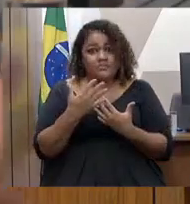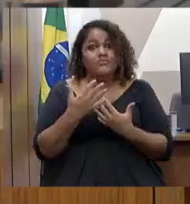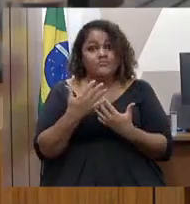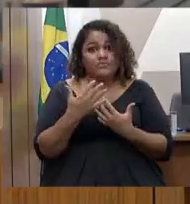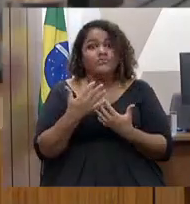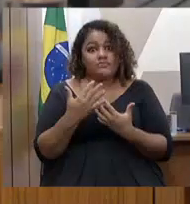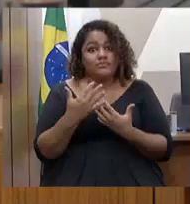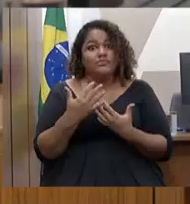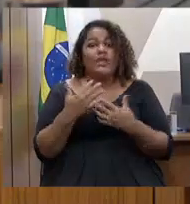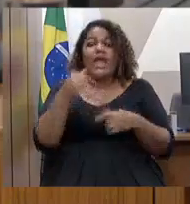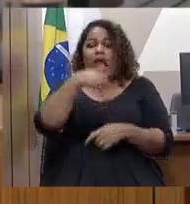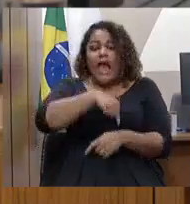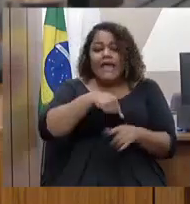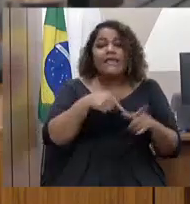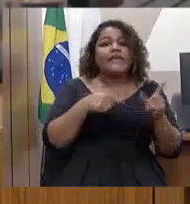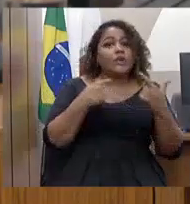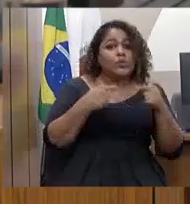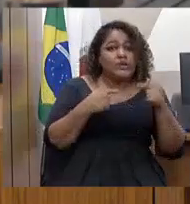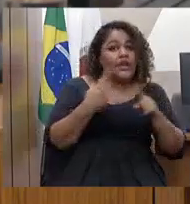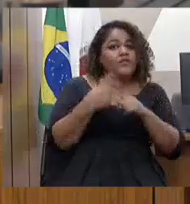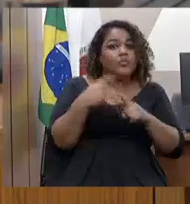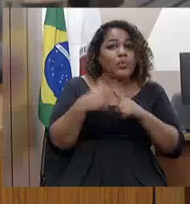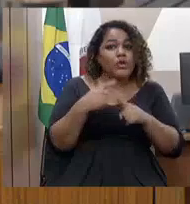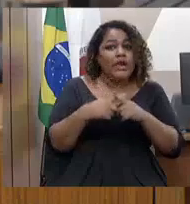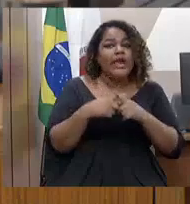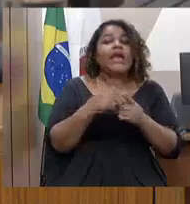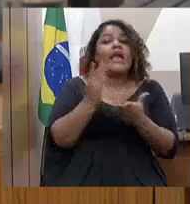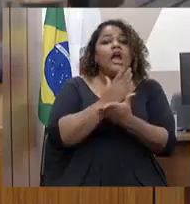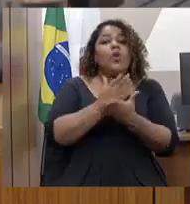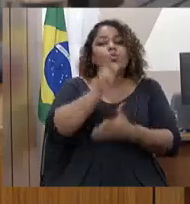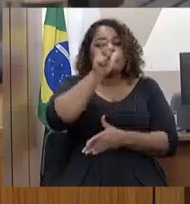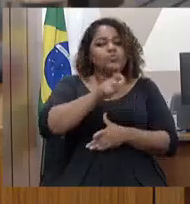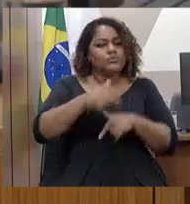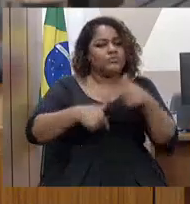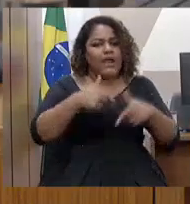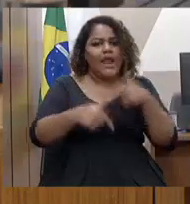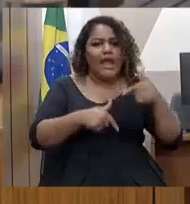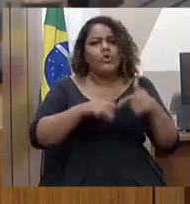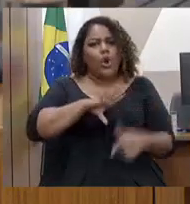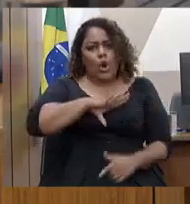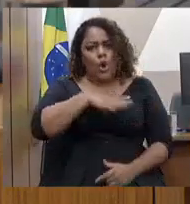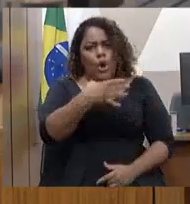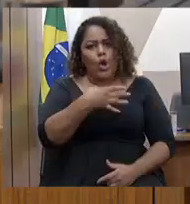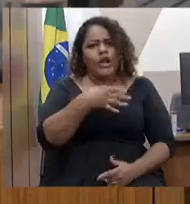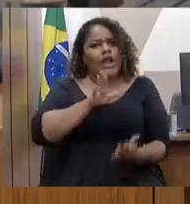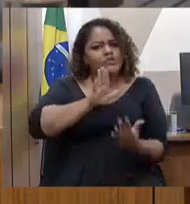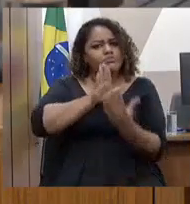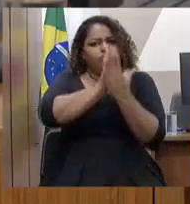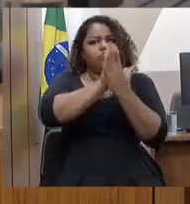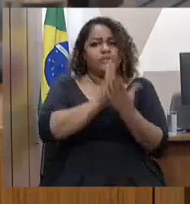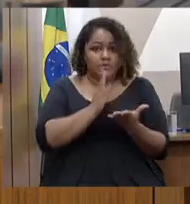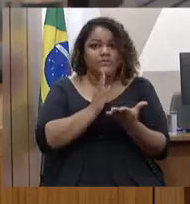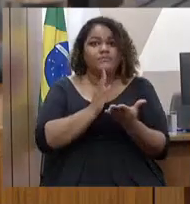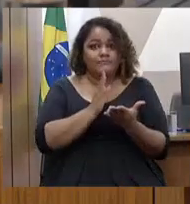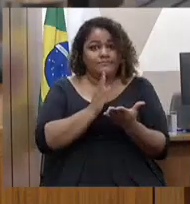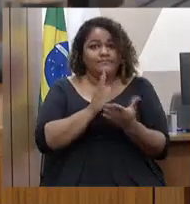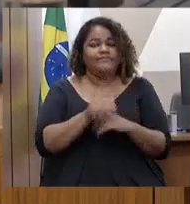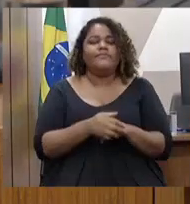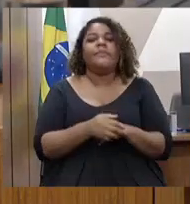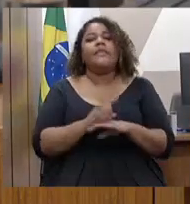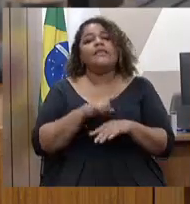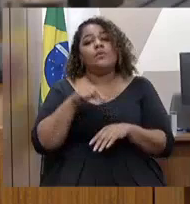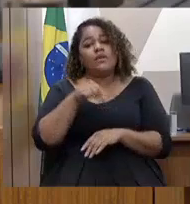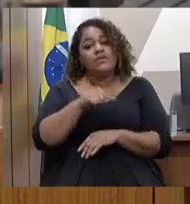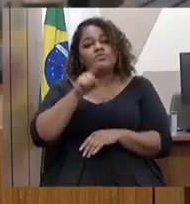difícil e a gente precisa né falando aqui em fiscalização falando aqui em atuação é